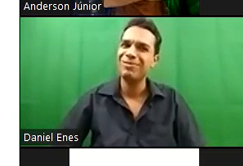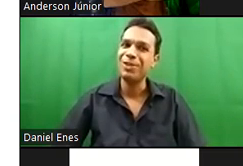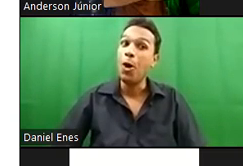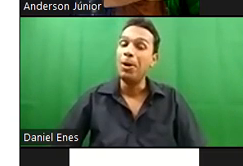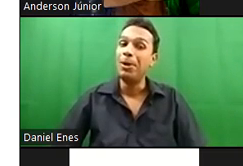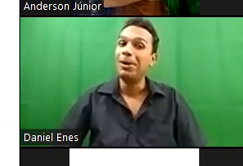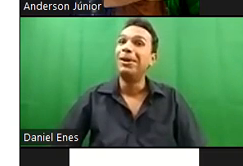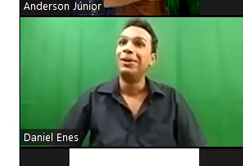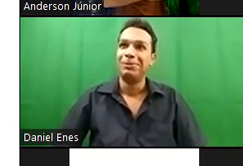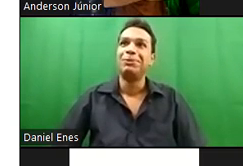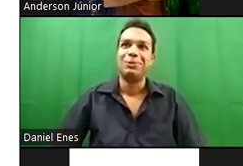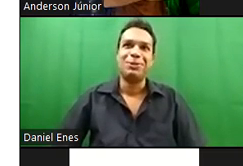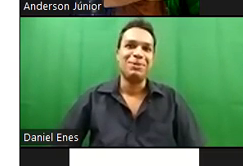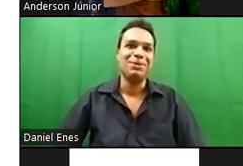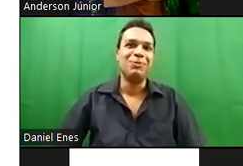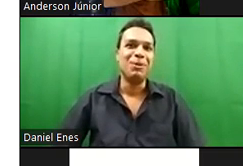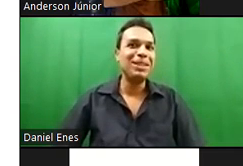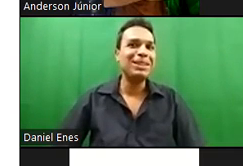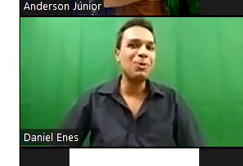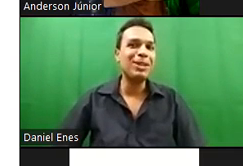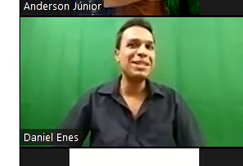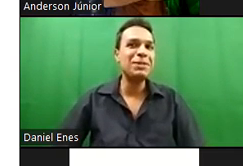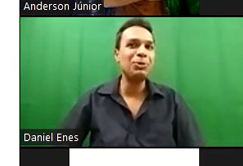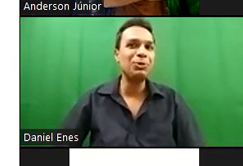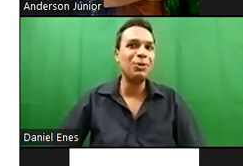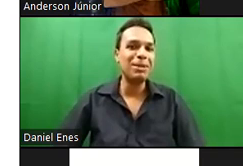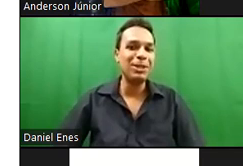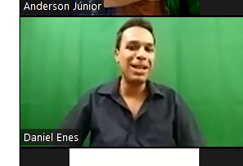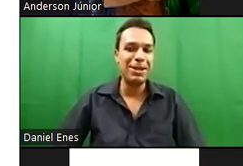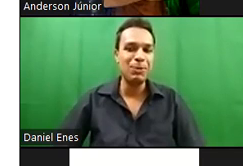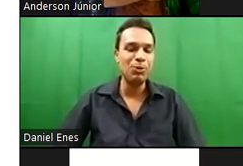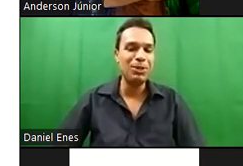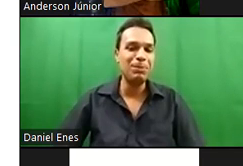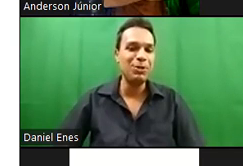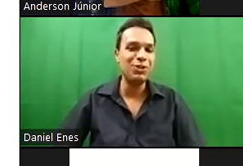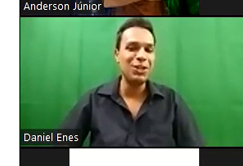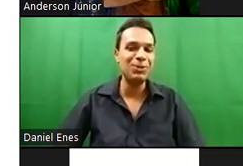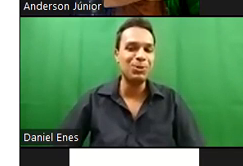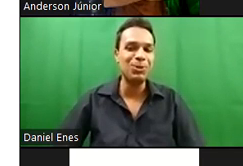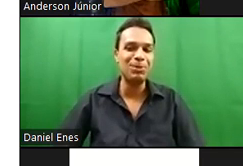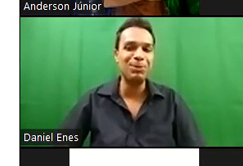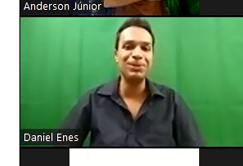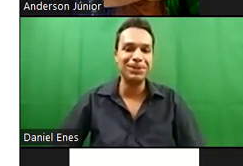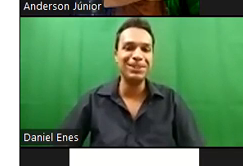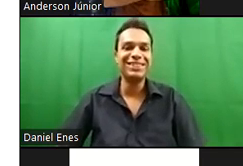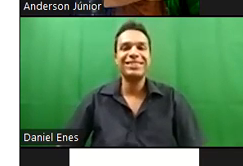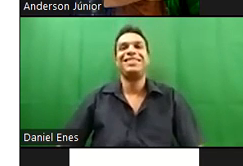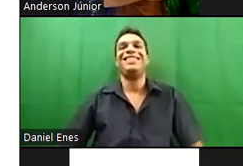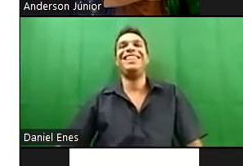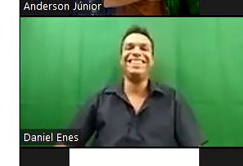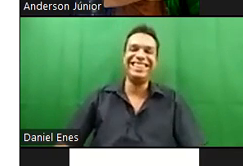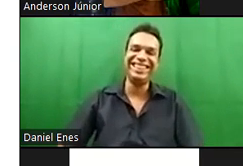um surdo ministrando. Vamos tentar cortar esse mudo do vocabulário, hein? Não, eu até